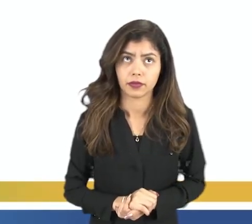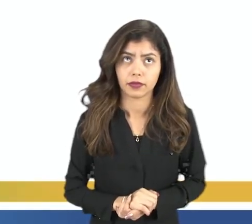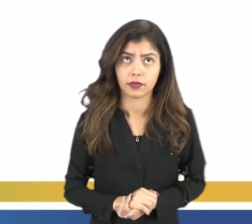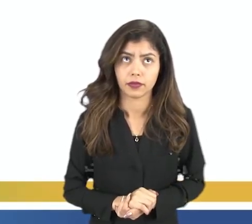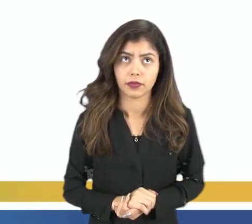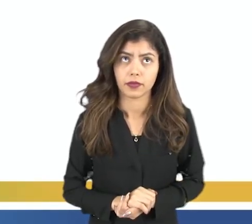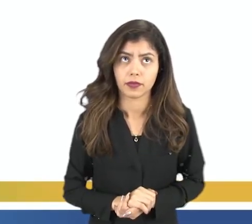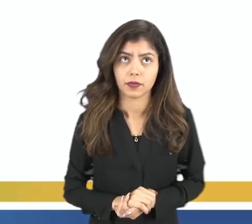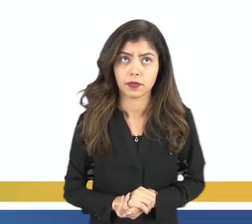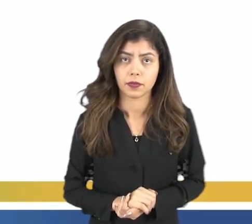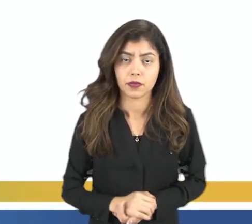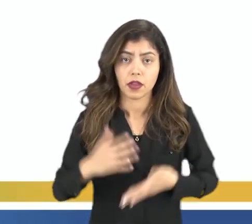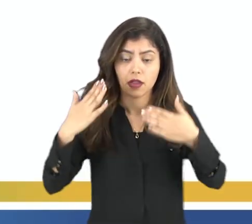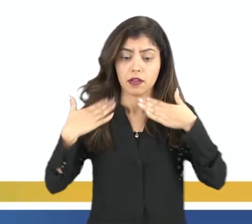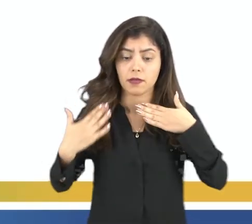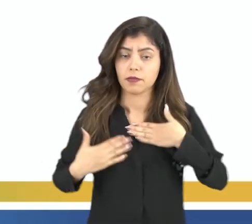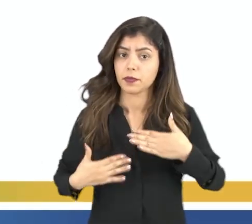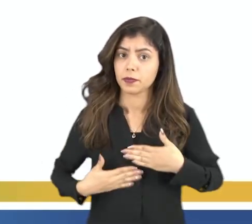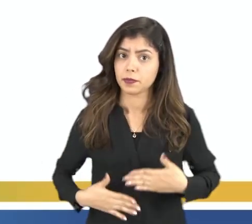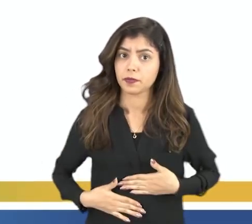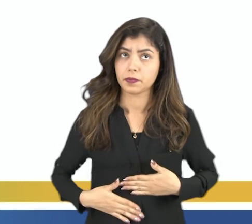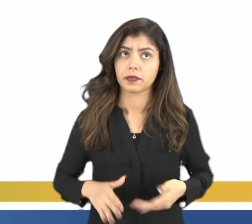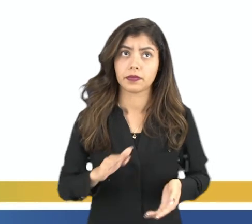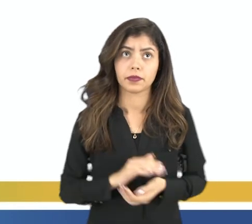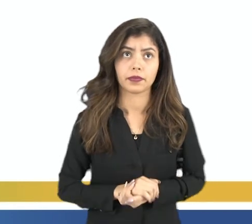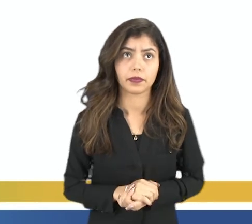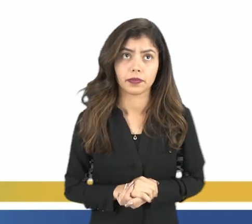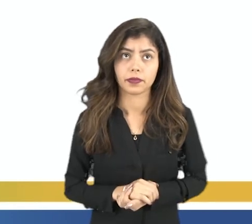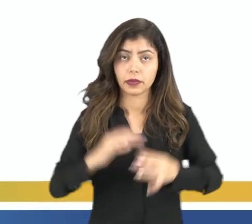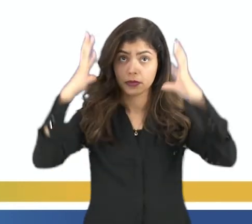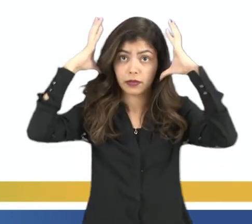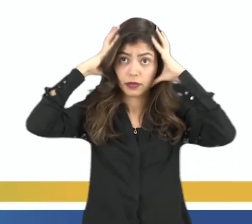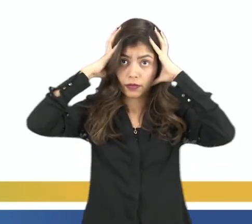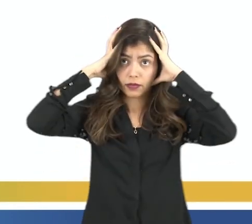são as partes do corpo. Olha lá. Head,